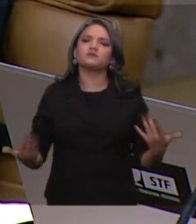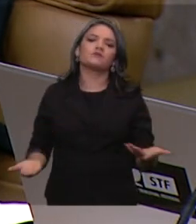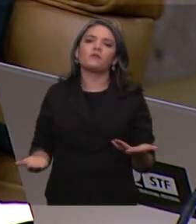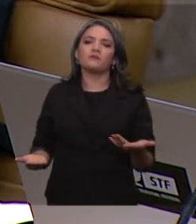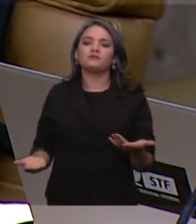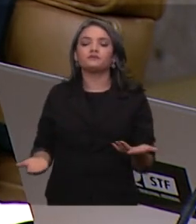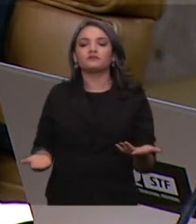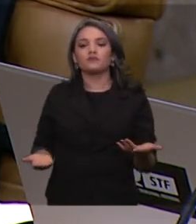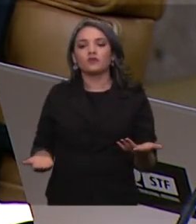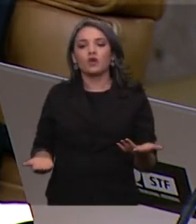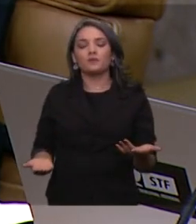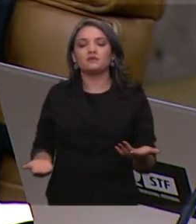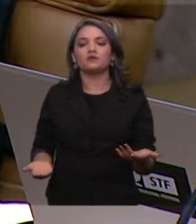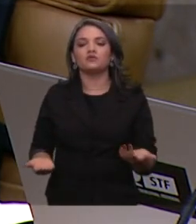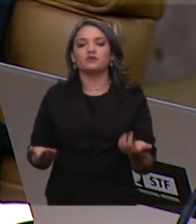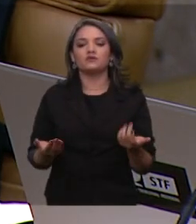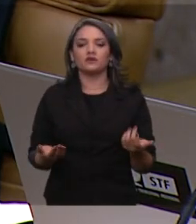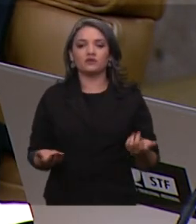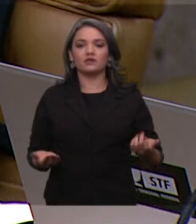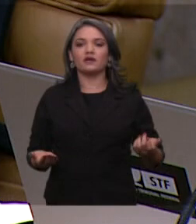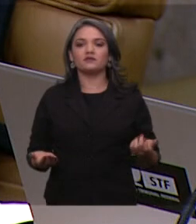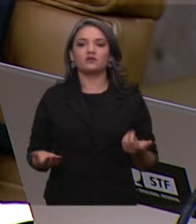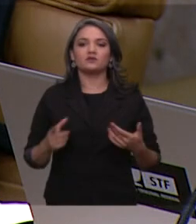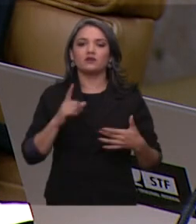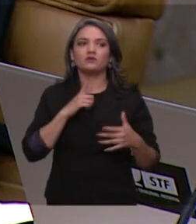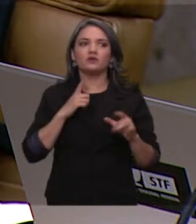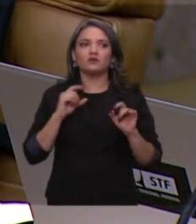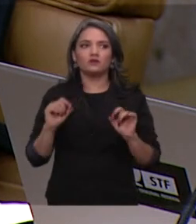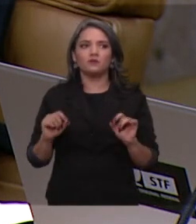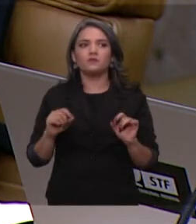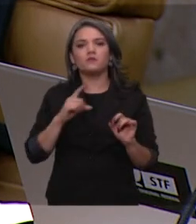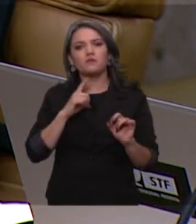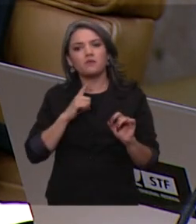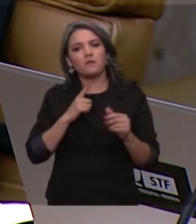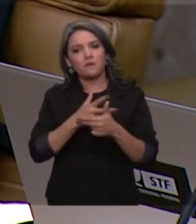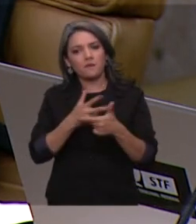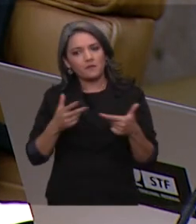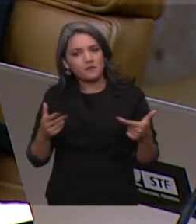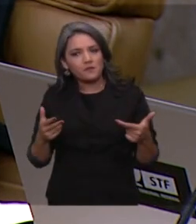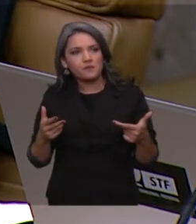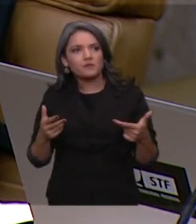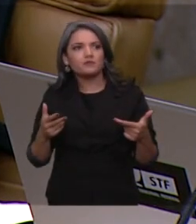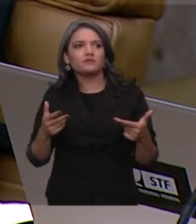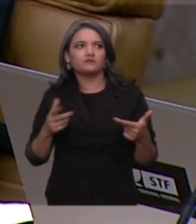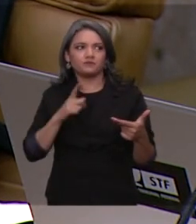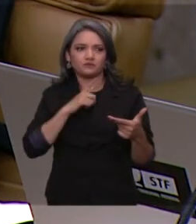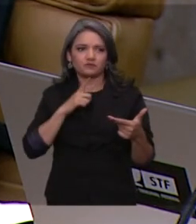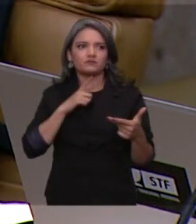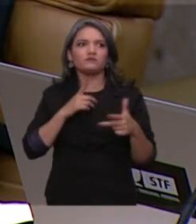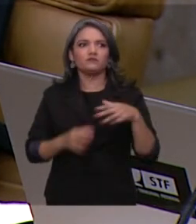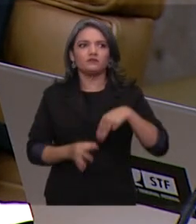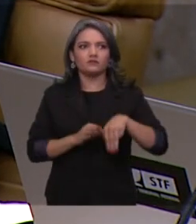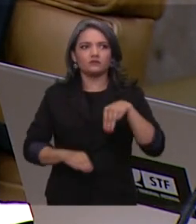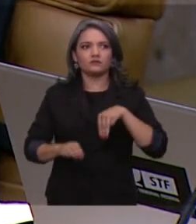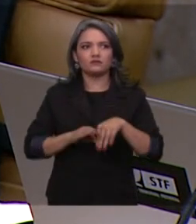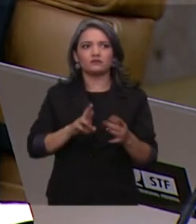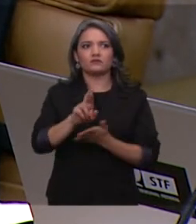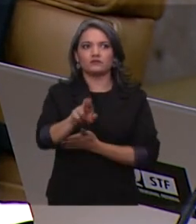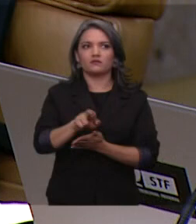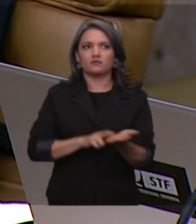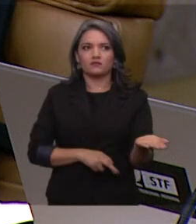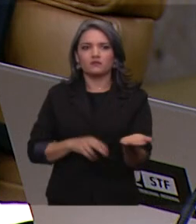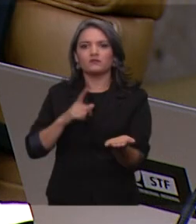judicial não pode mais ser requisito para o divórcio, que era o primeiro ponto realçado pelo ministro relator,